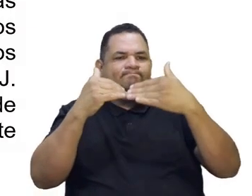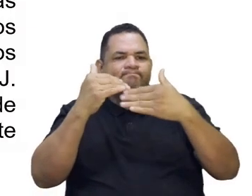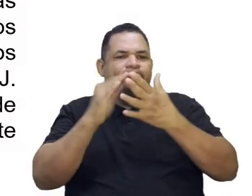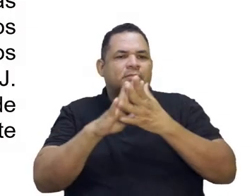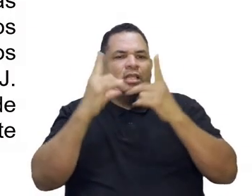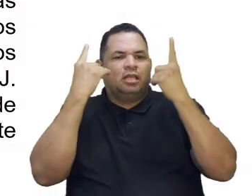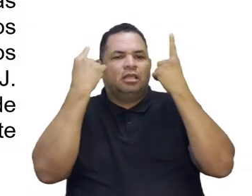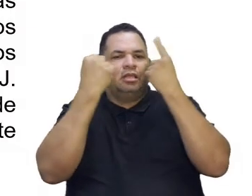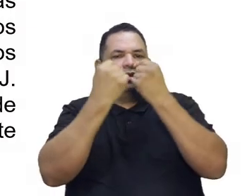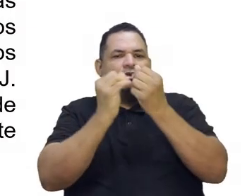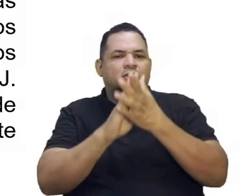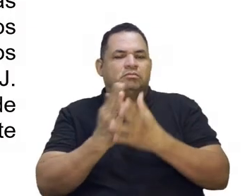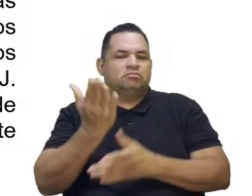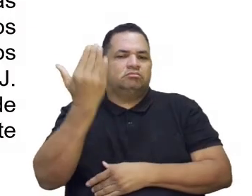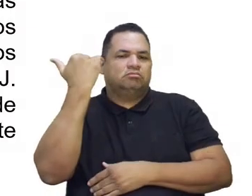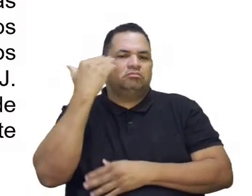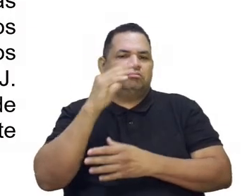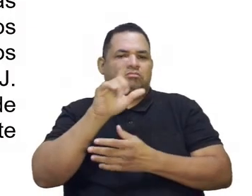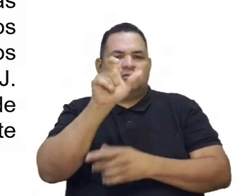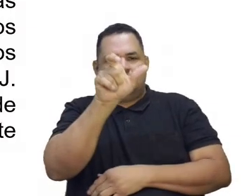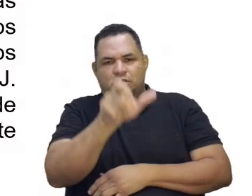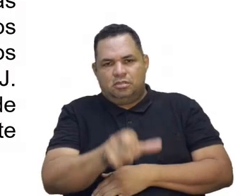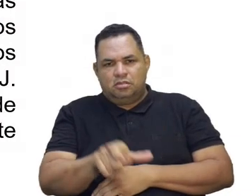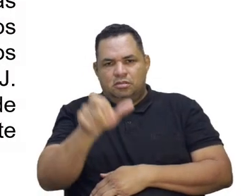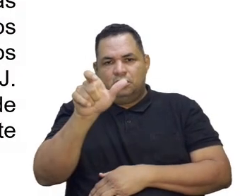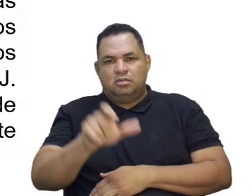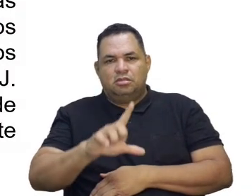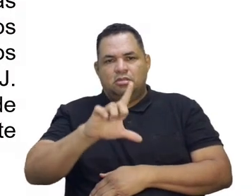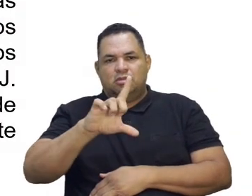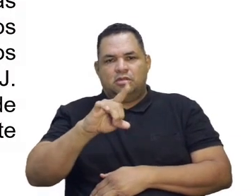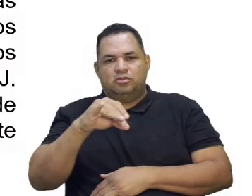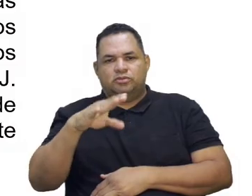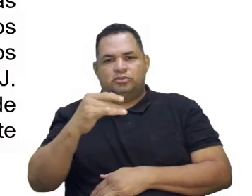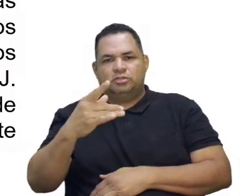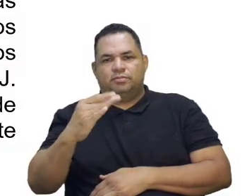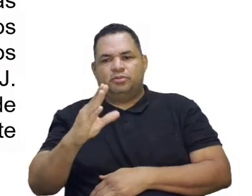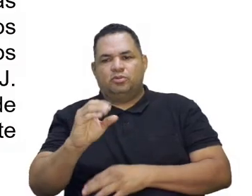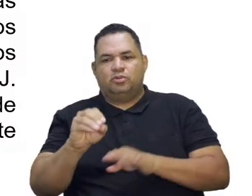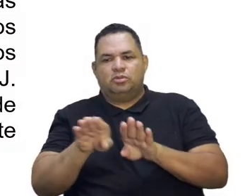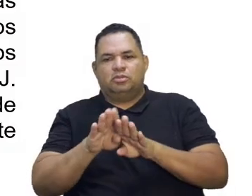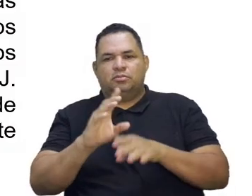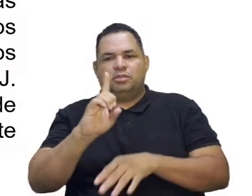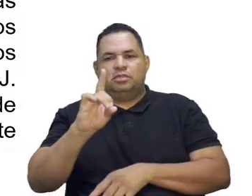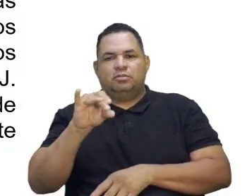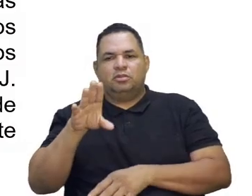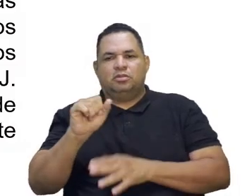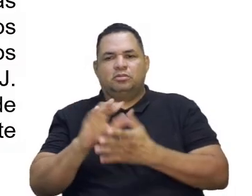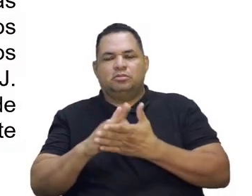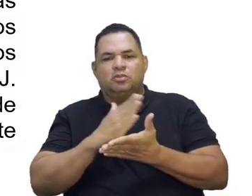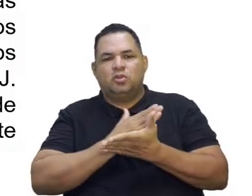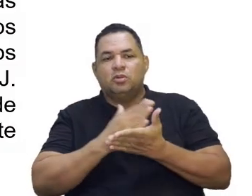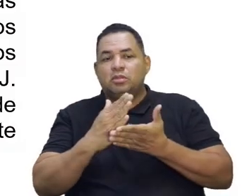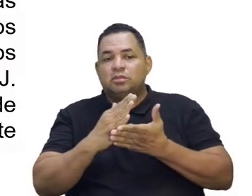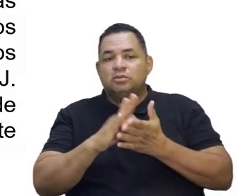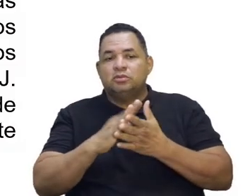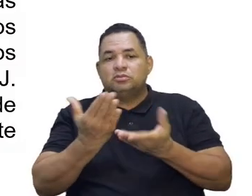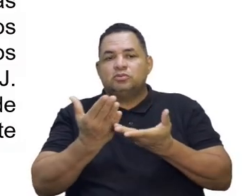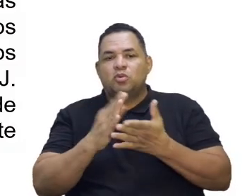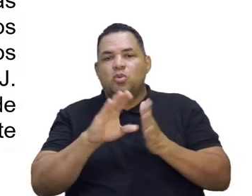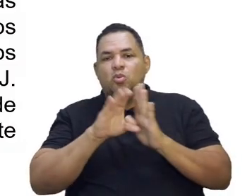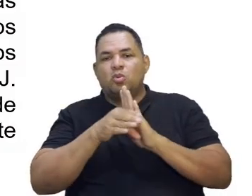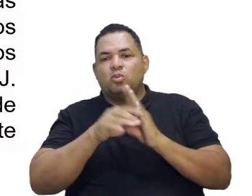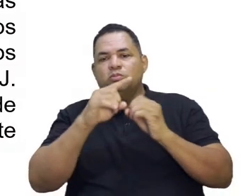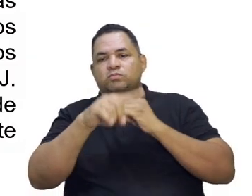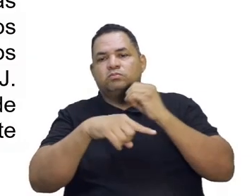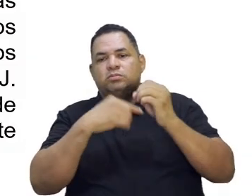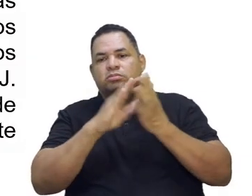Grécia Antiga, Leucipo e Demócrito são lembrados por ter introduzido o conceito de átomo,